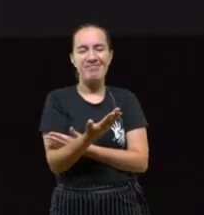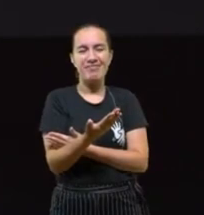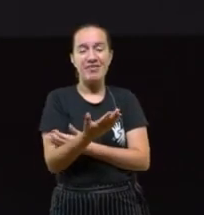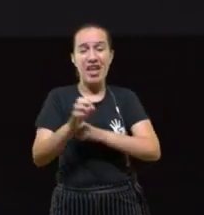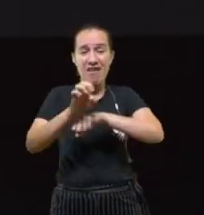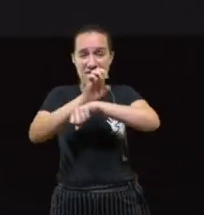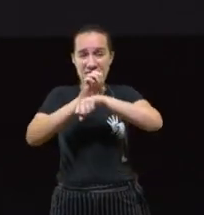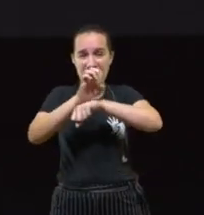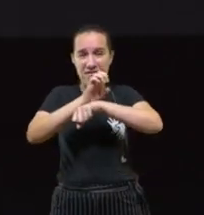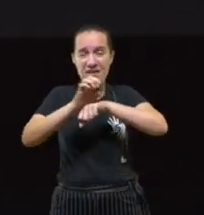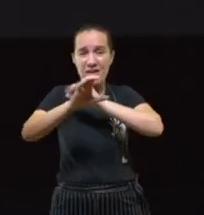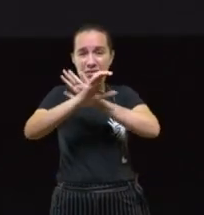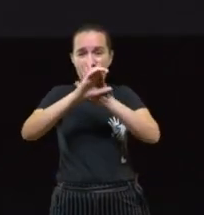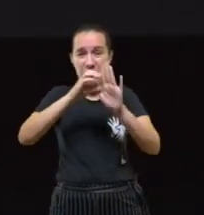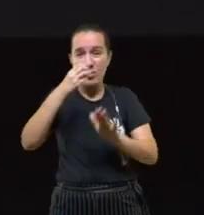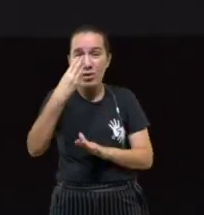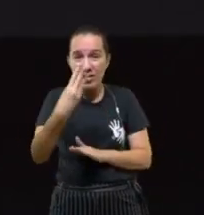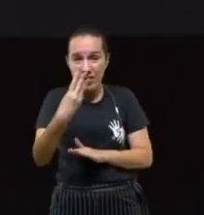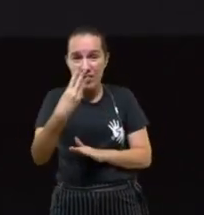Efésios 3:19.